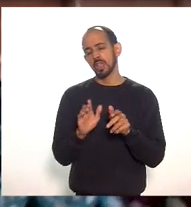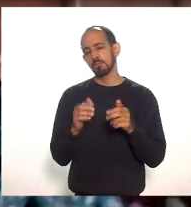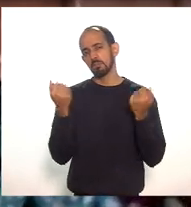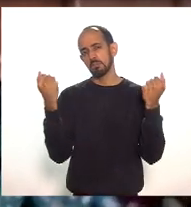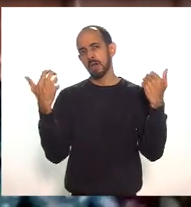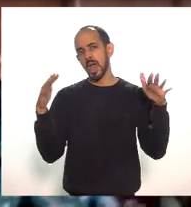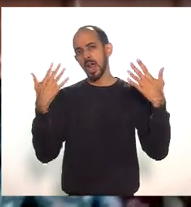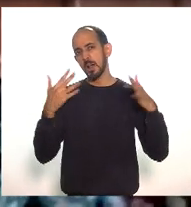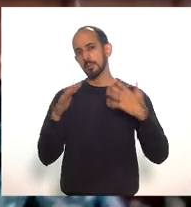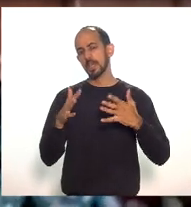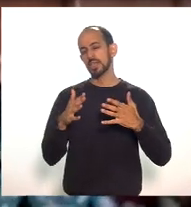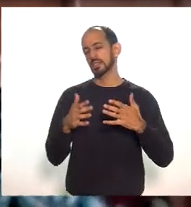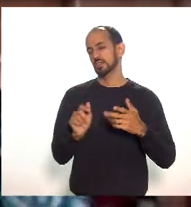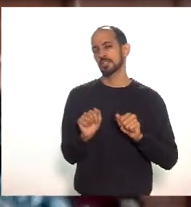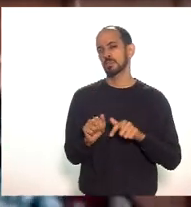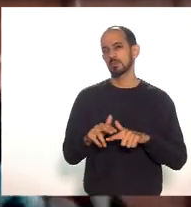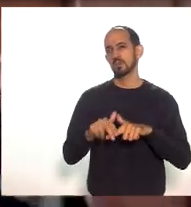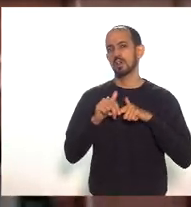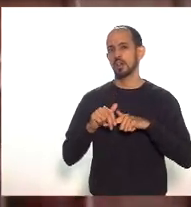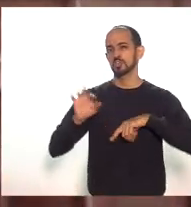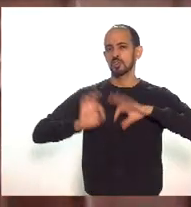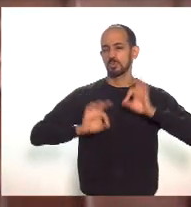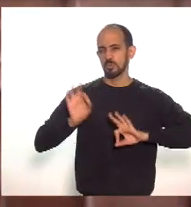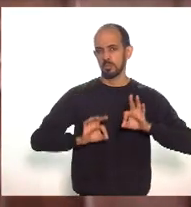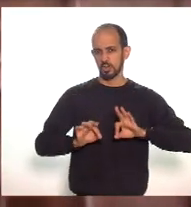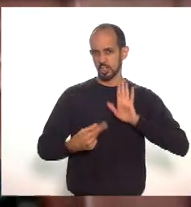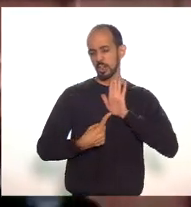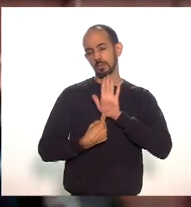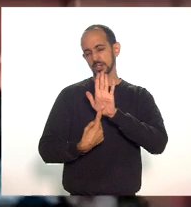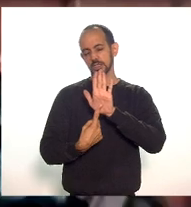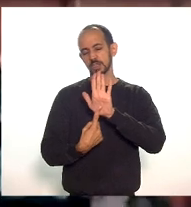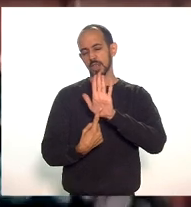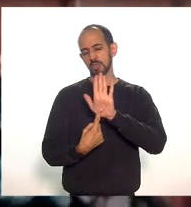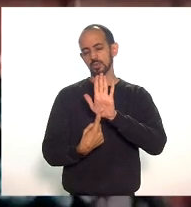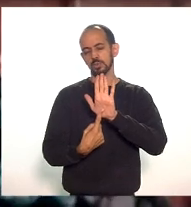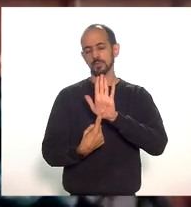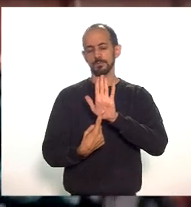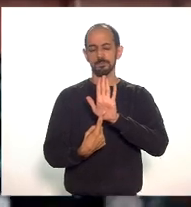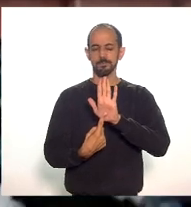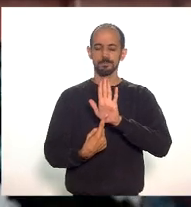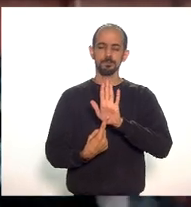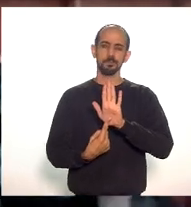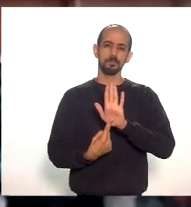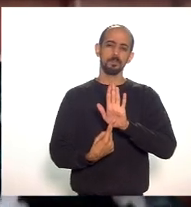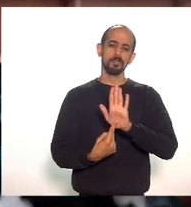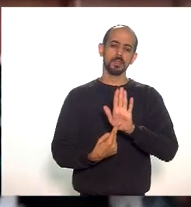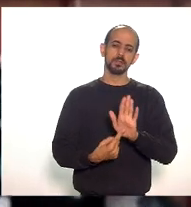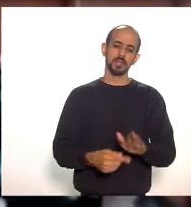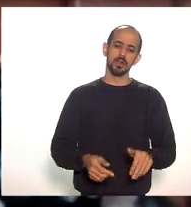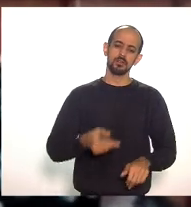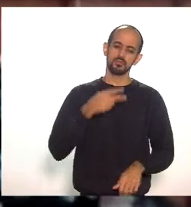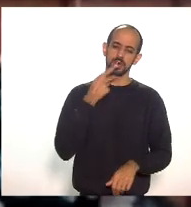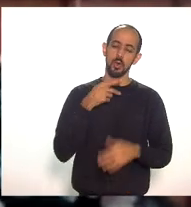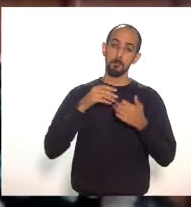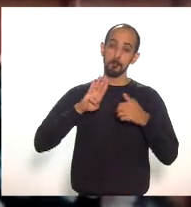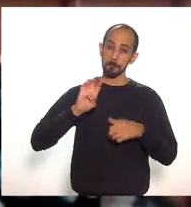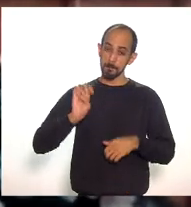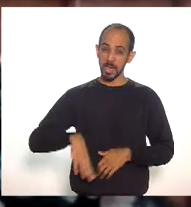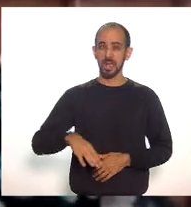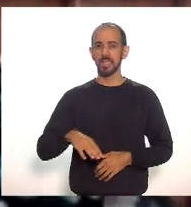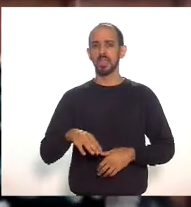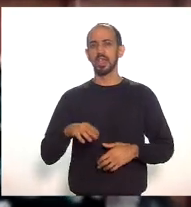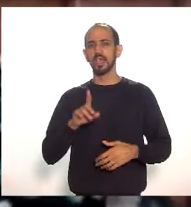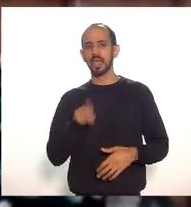parabenizo aqui pelo projeto apresentado a casa tá bem dito aqui numa tentativa